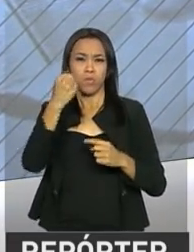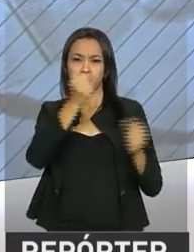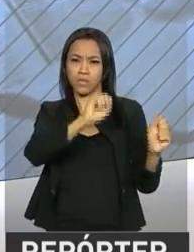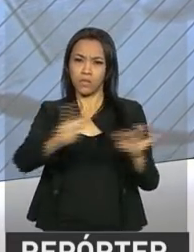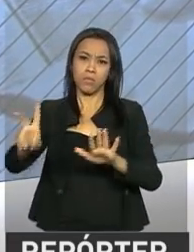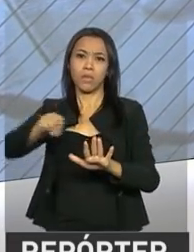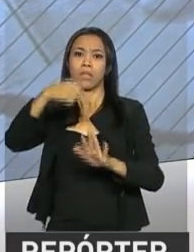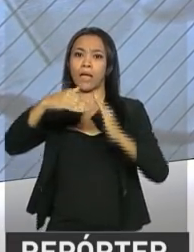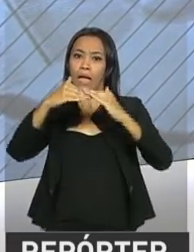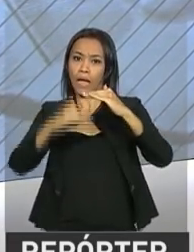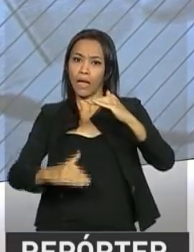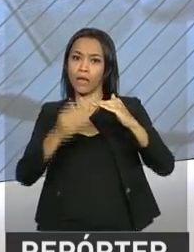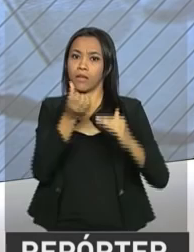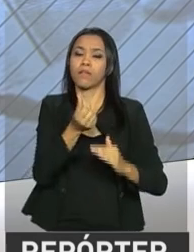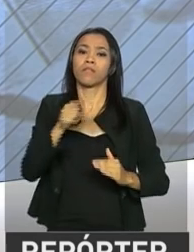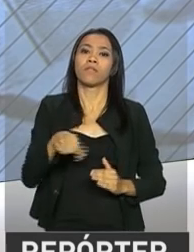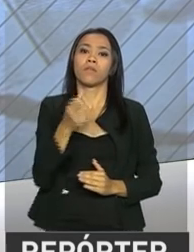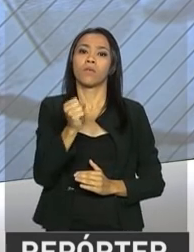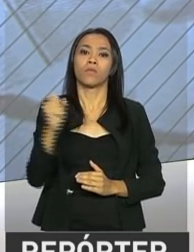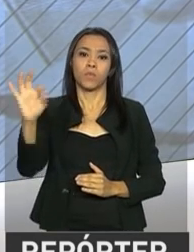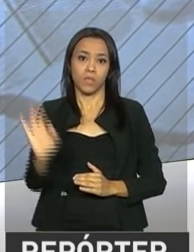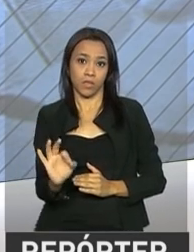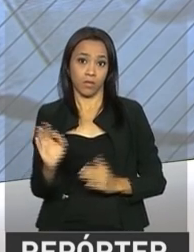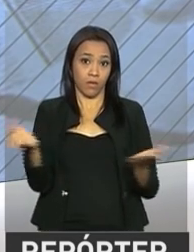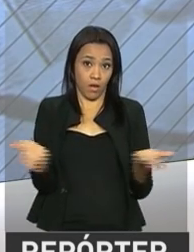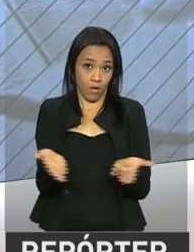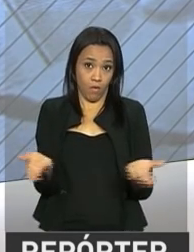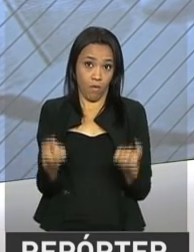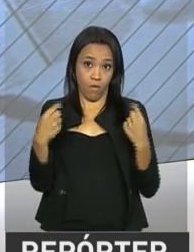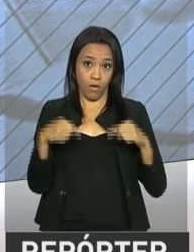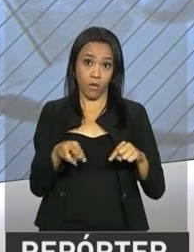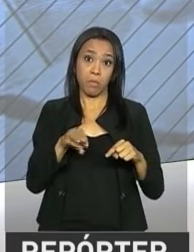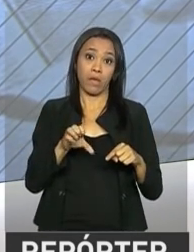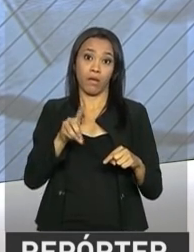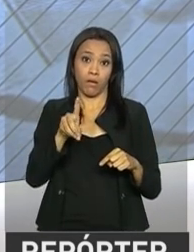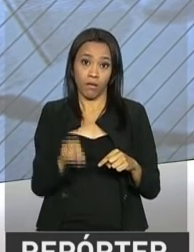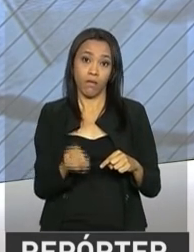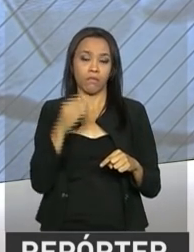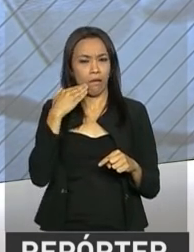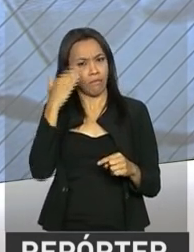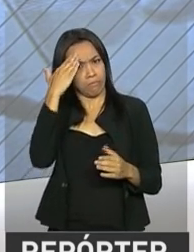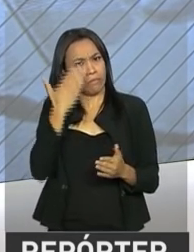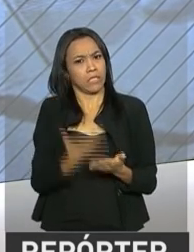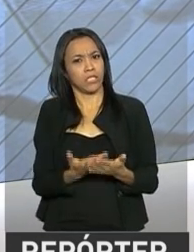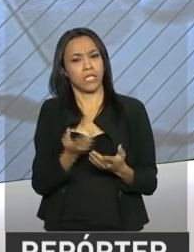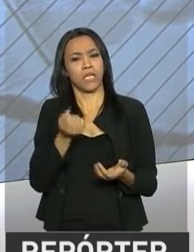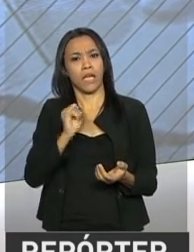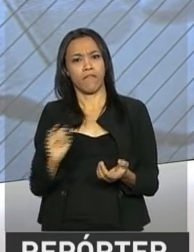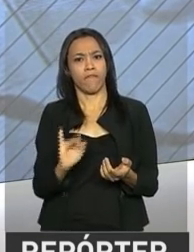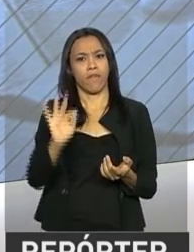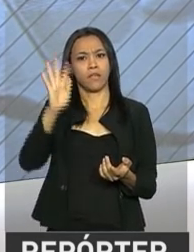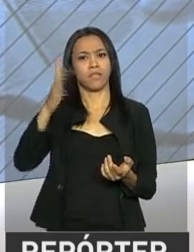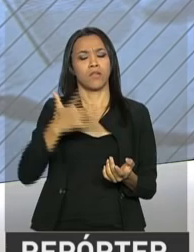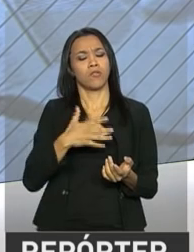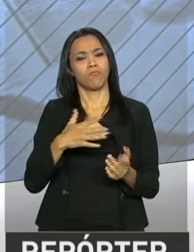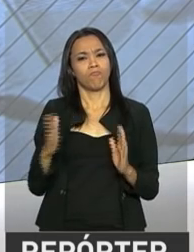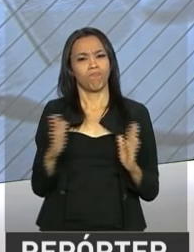para 6,8%. Agora, o mercado financeiro acredita que a inflação fique em